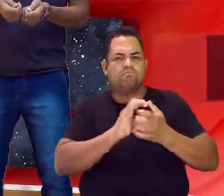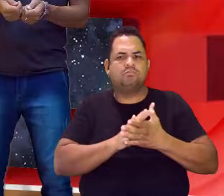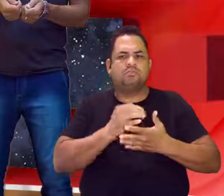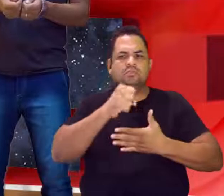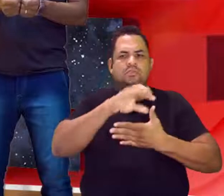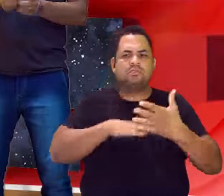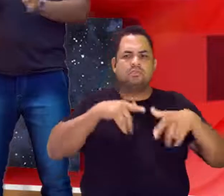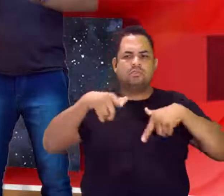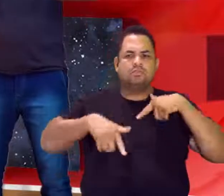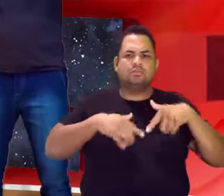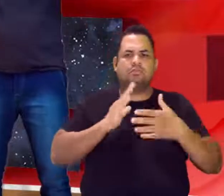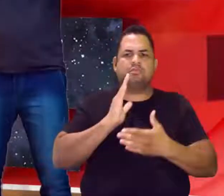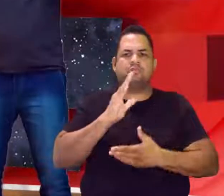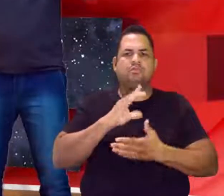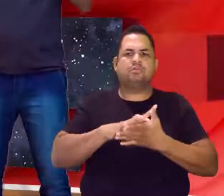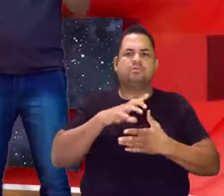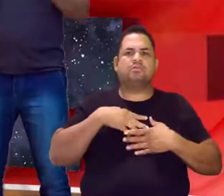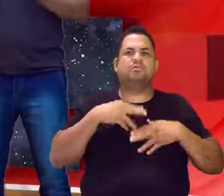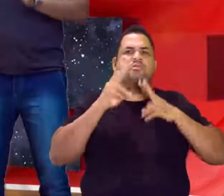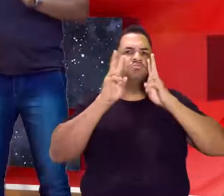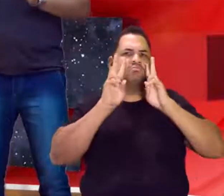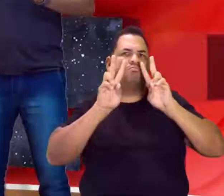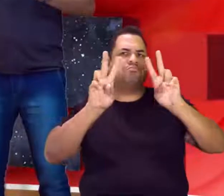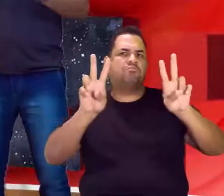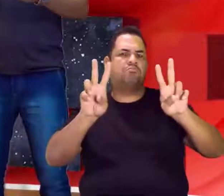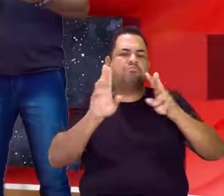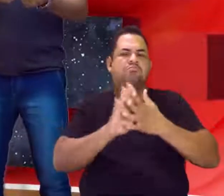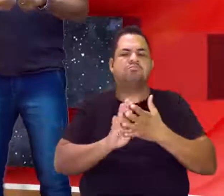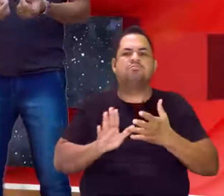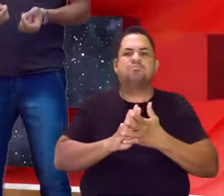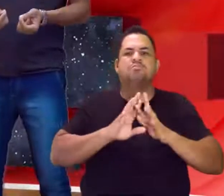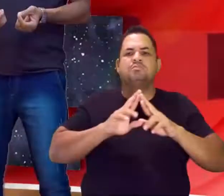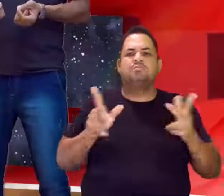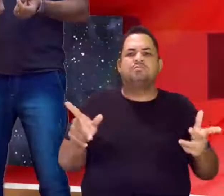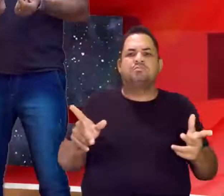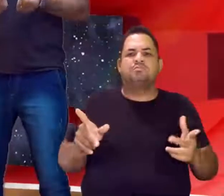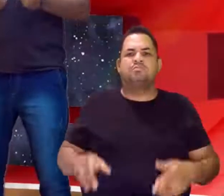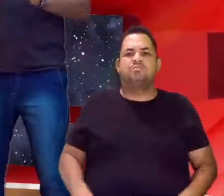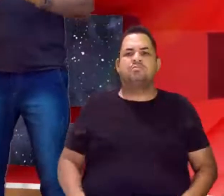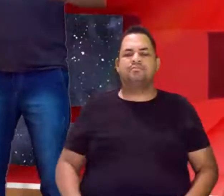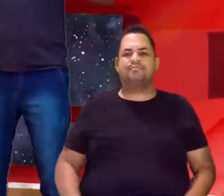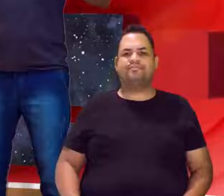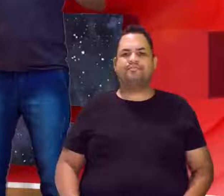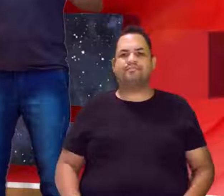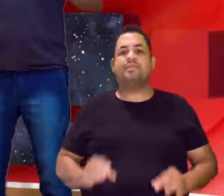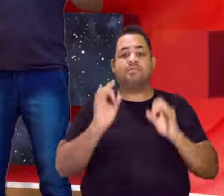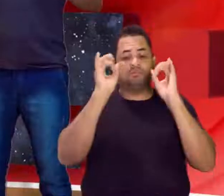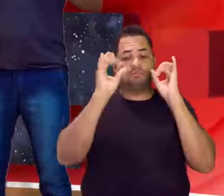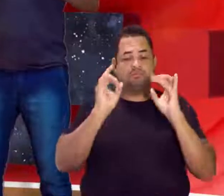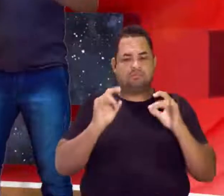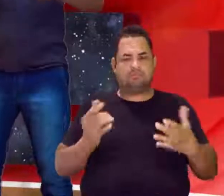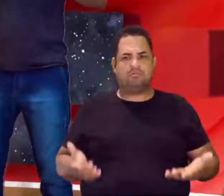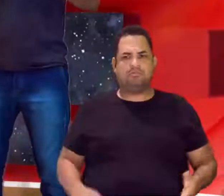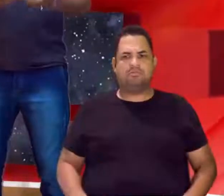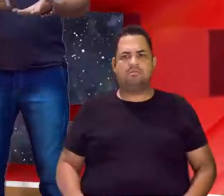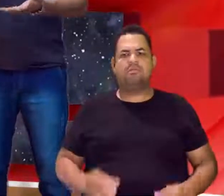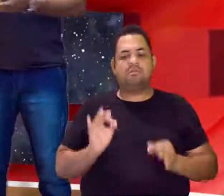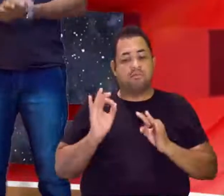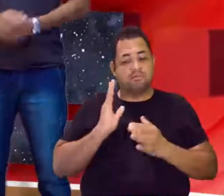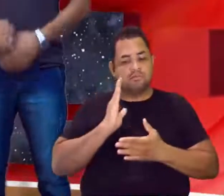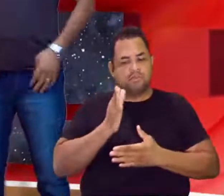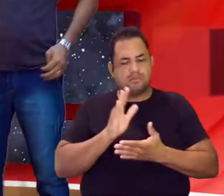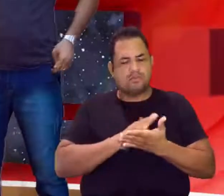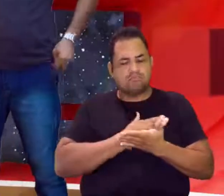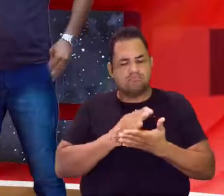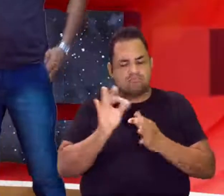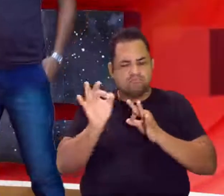trabalhadas? Já tem ali alguma visão diferenciada que cai em questões fáceis? Esse é o detalhe. Pois é, né? Vai se preparando.